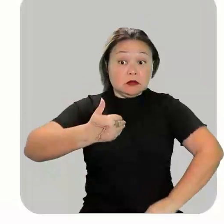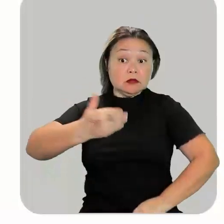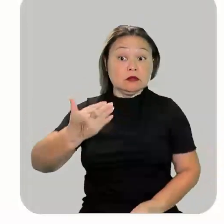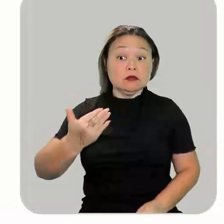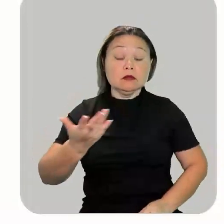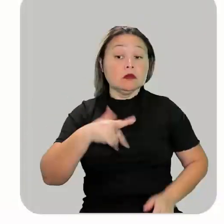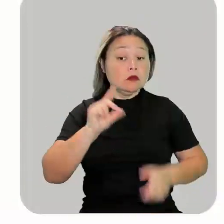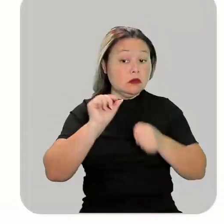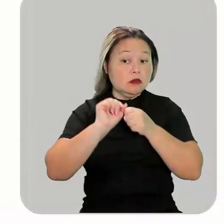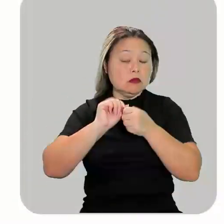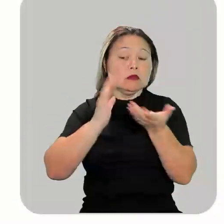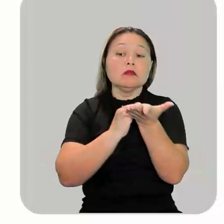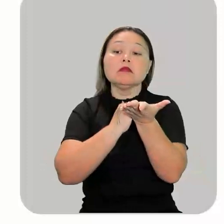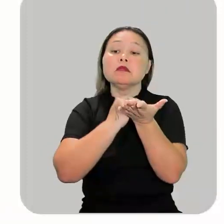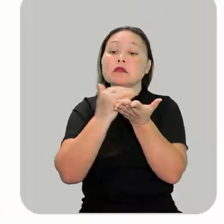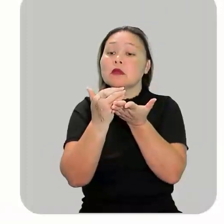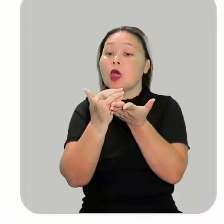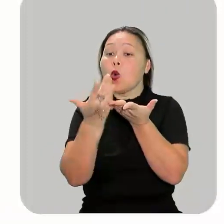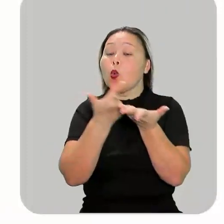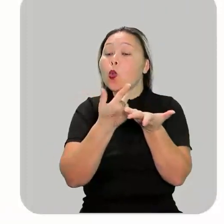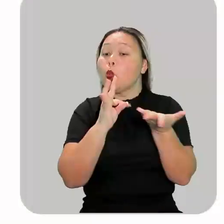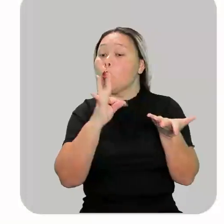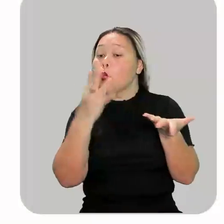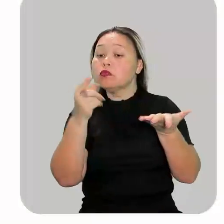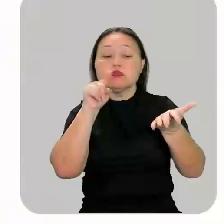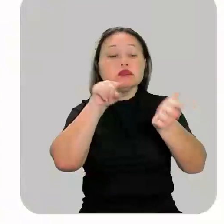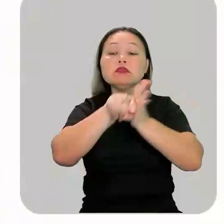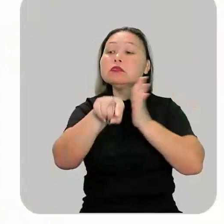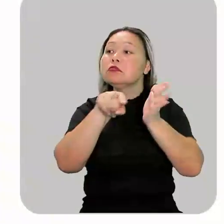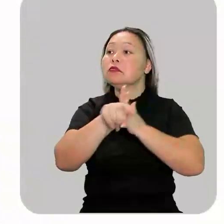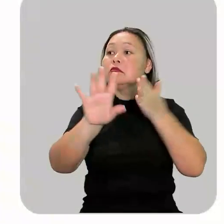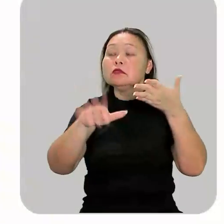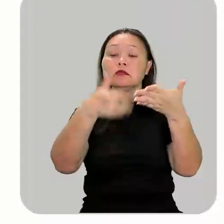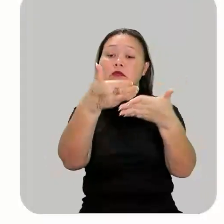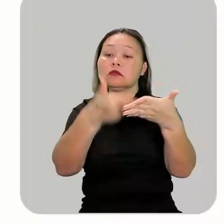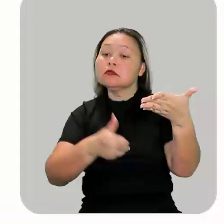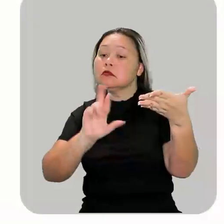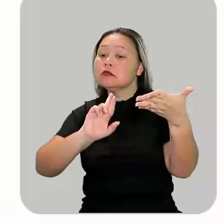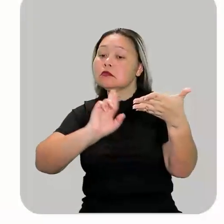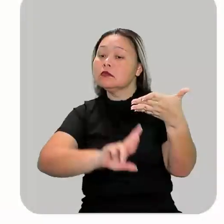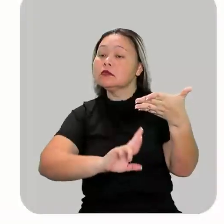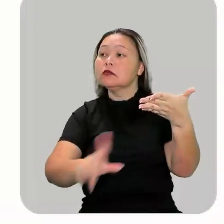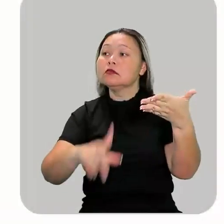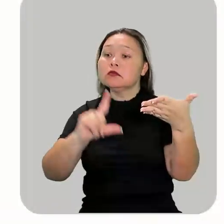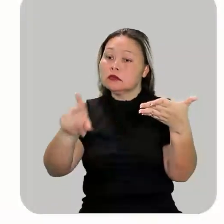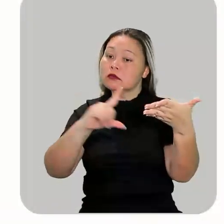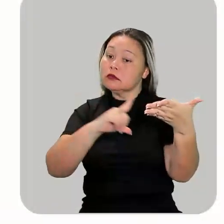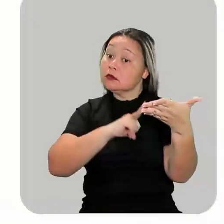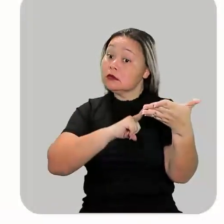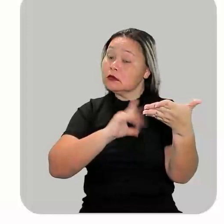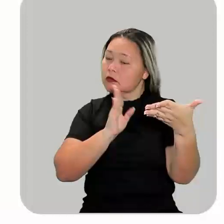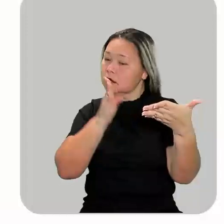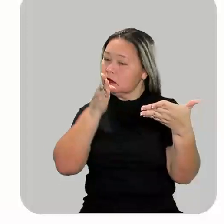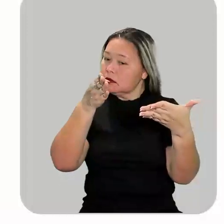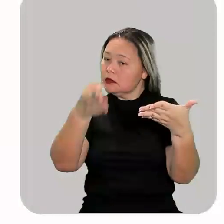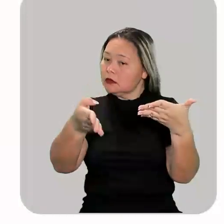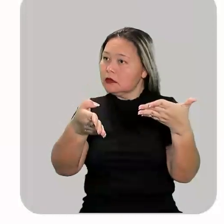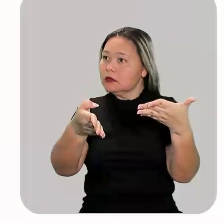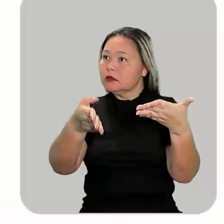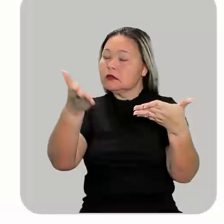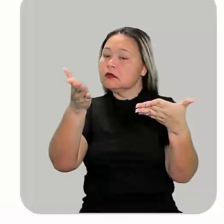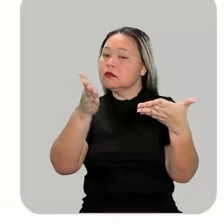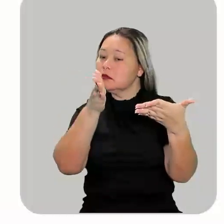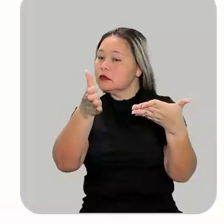vão começar a fazer. Em todas as questões do Enem que vocês forem resolver, vocês vão seguir